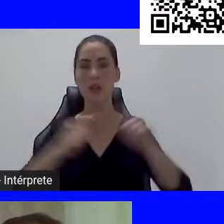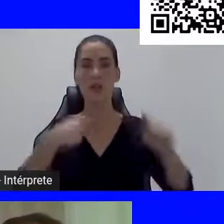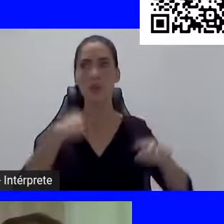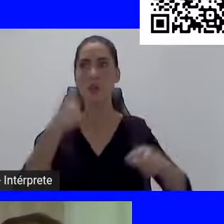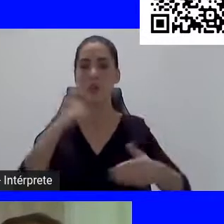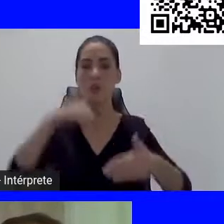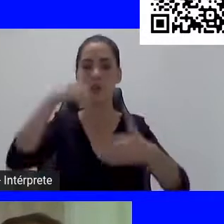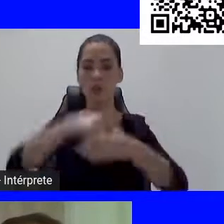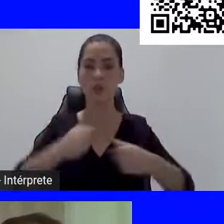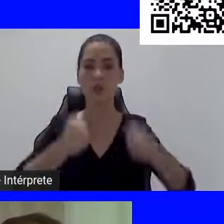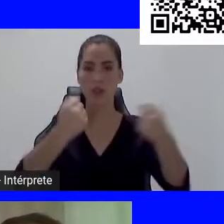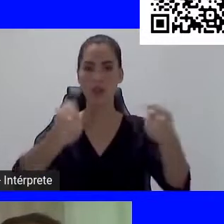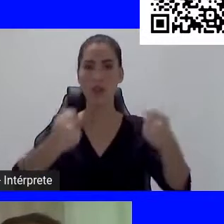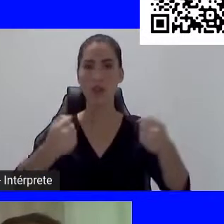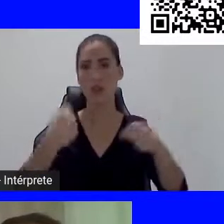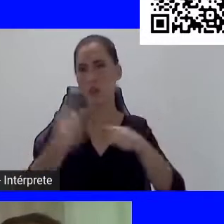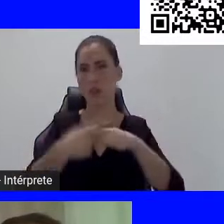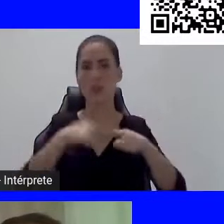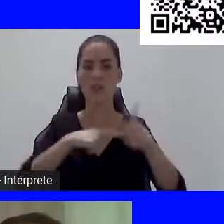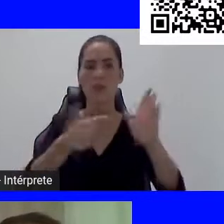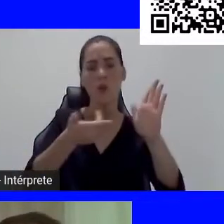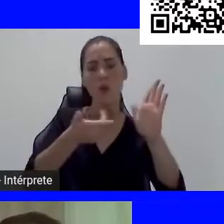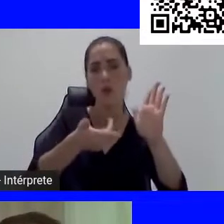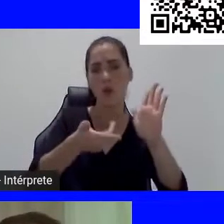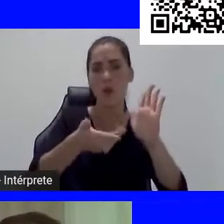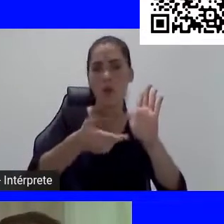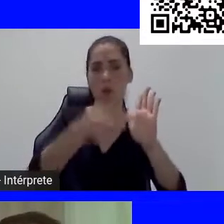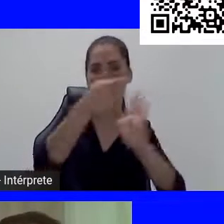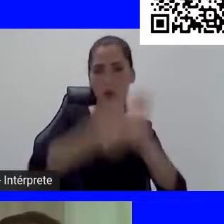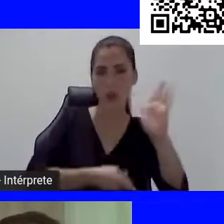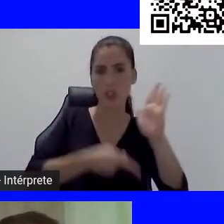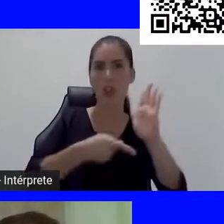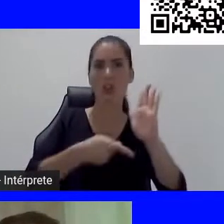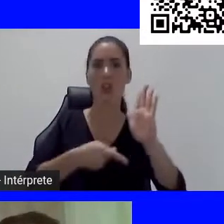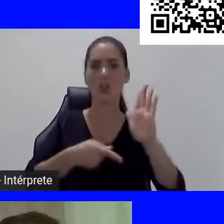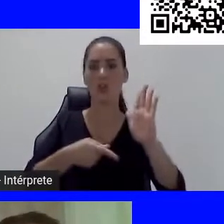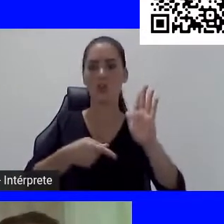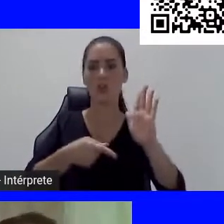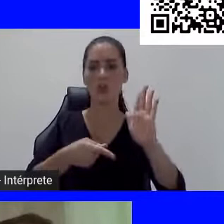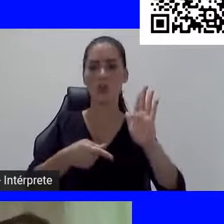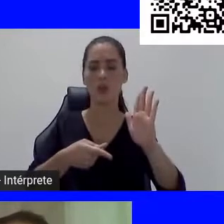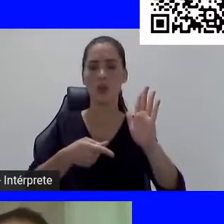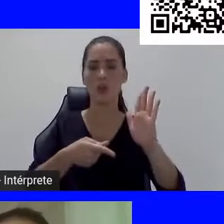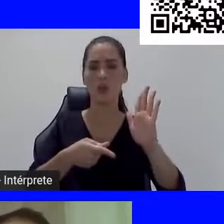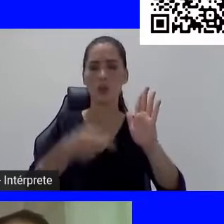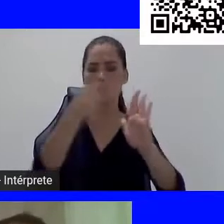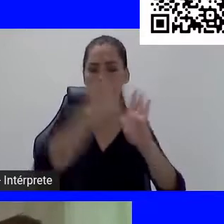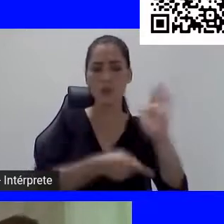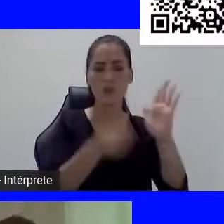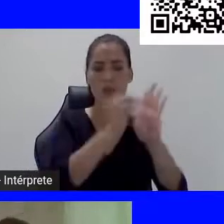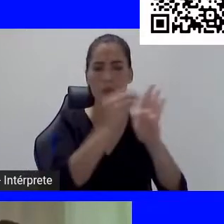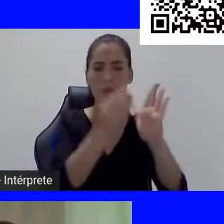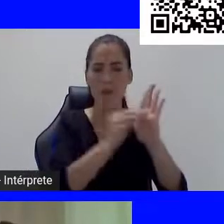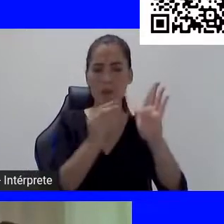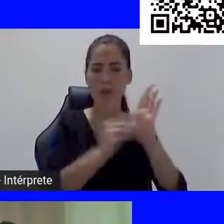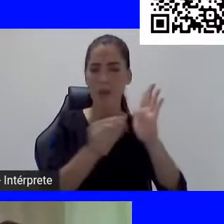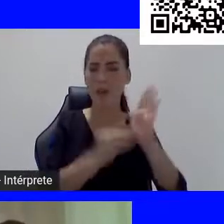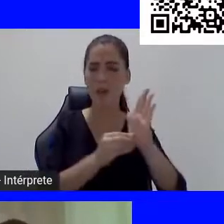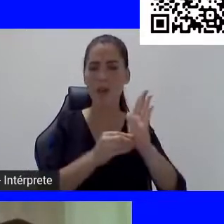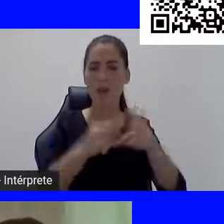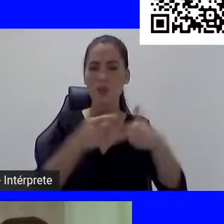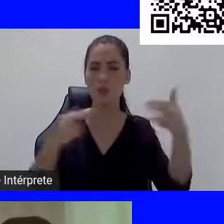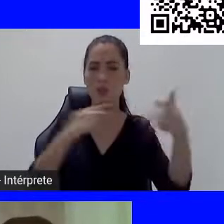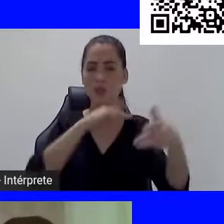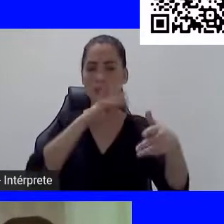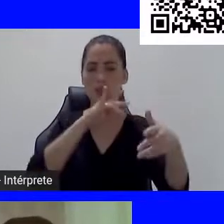foi culpa da própria Câmara, cheia de jabutis, causando um impacto financeiro no orçamento federal violento, não falando